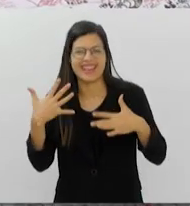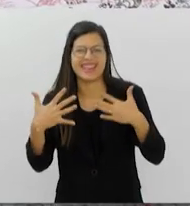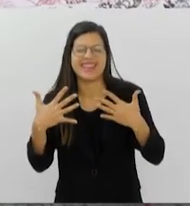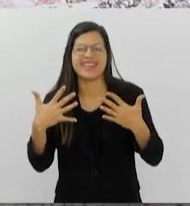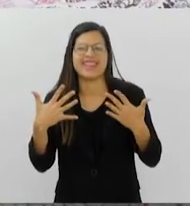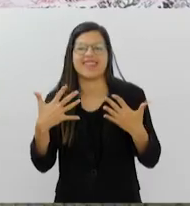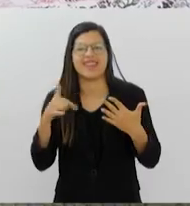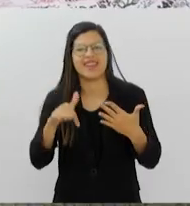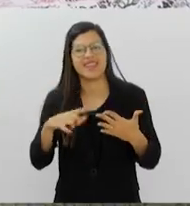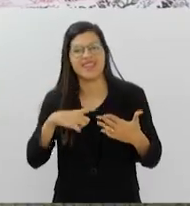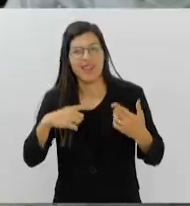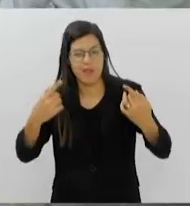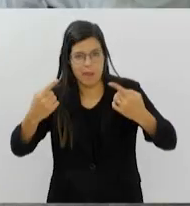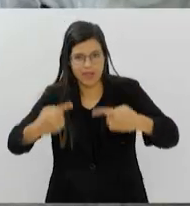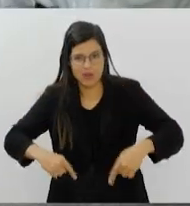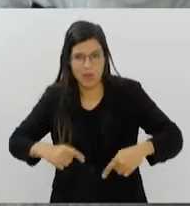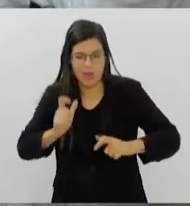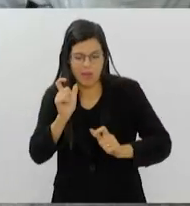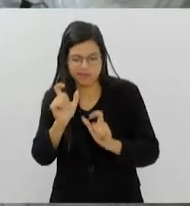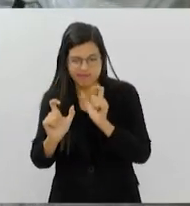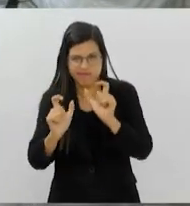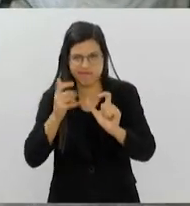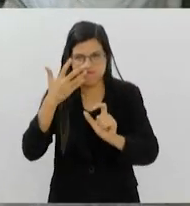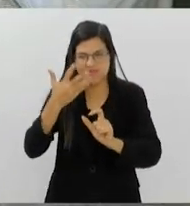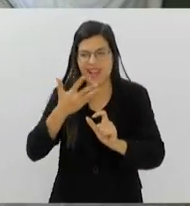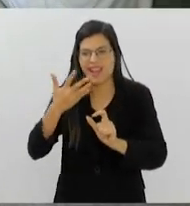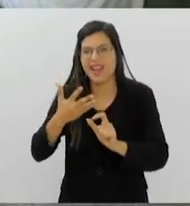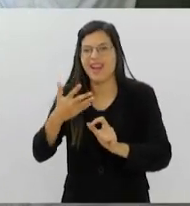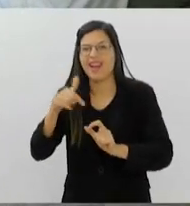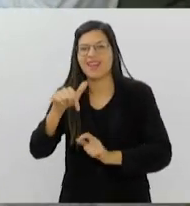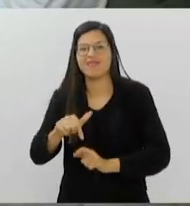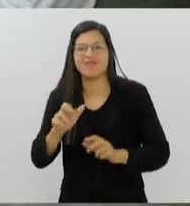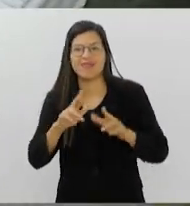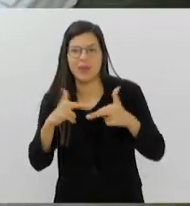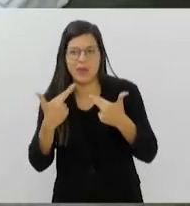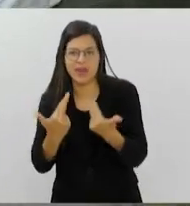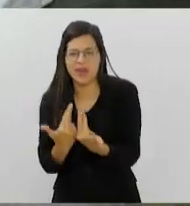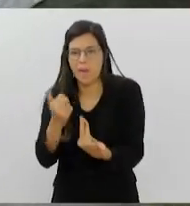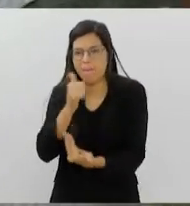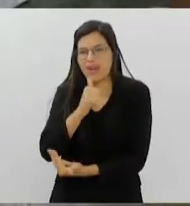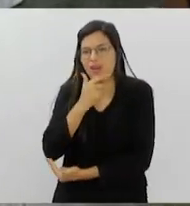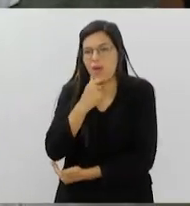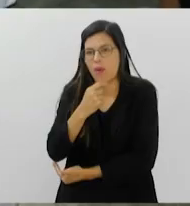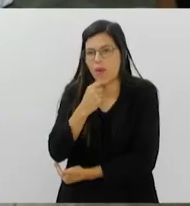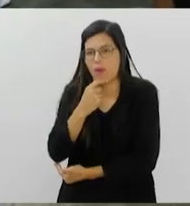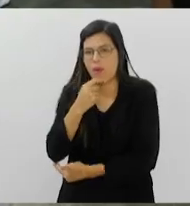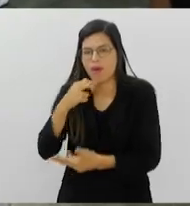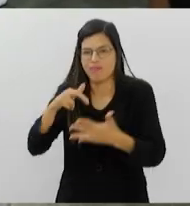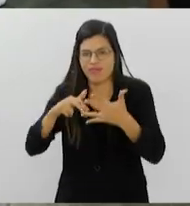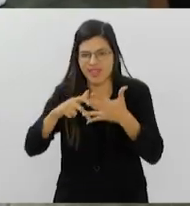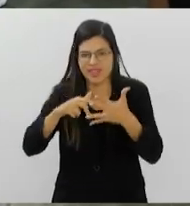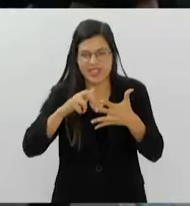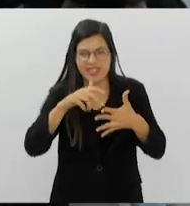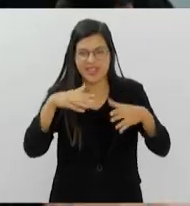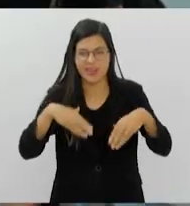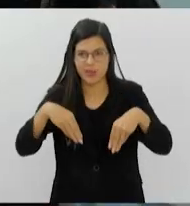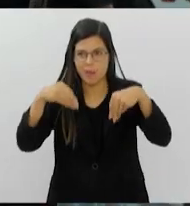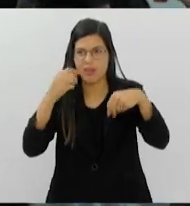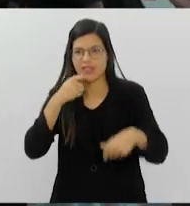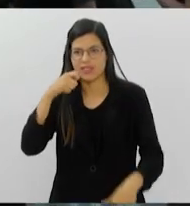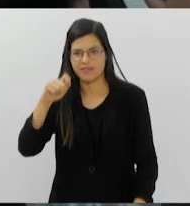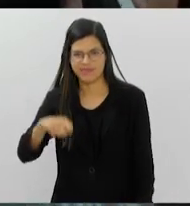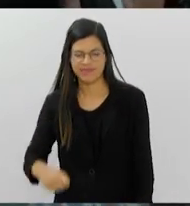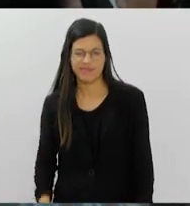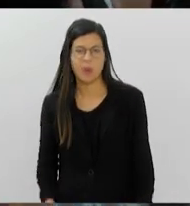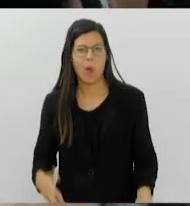batalha de rimas e de breaking reuniu b-boys e b-girls na pista montada nas escadarias do Palácio Tiradentes. O hip hop em